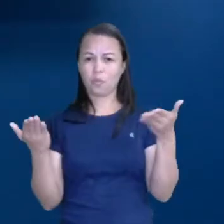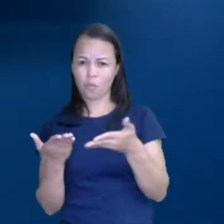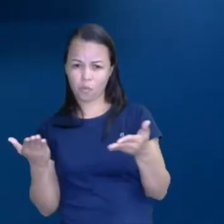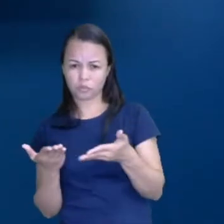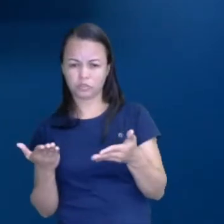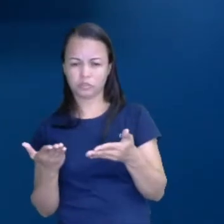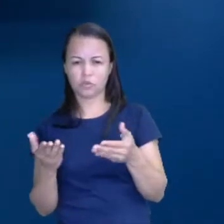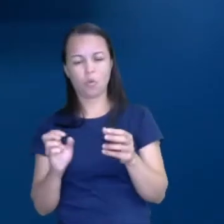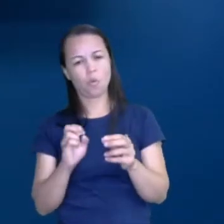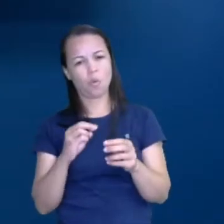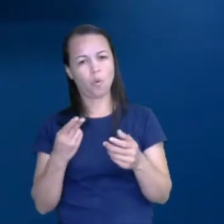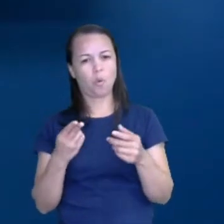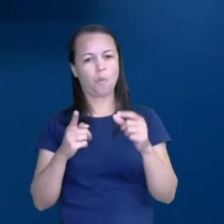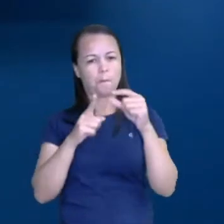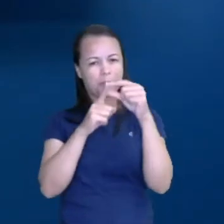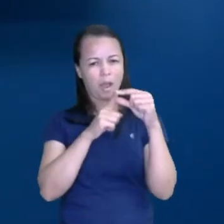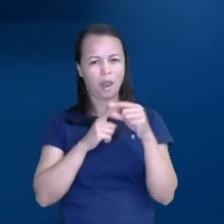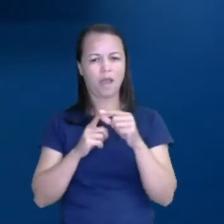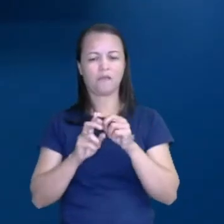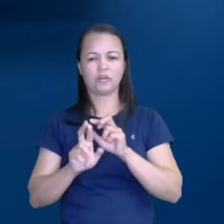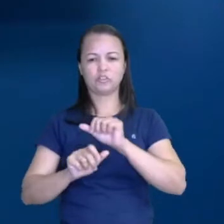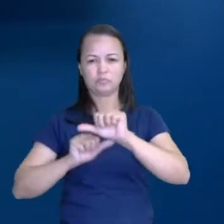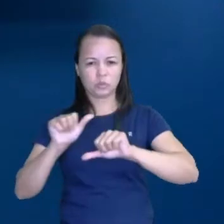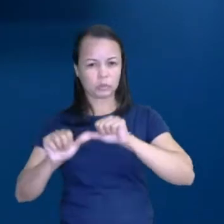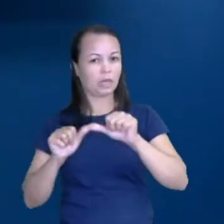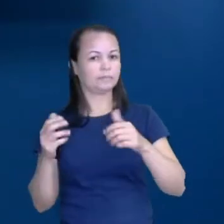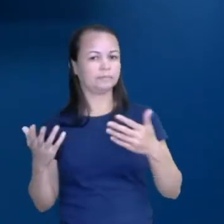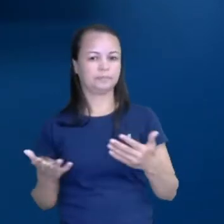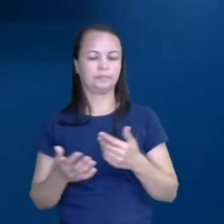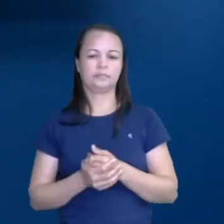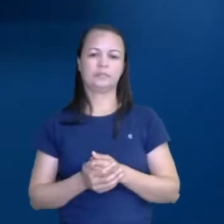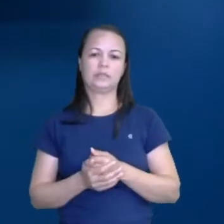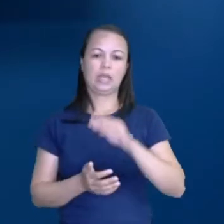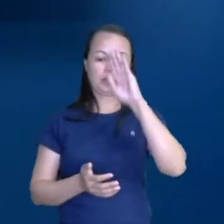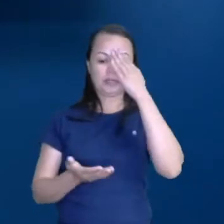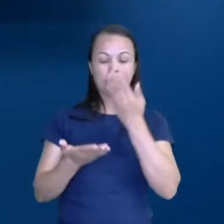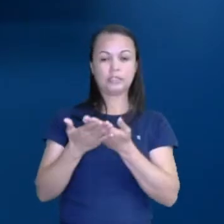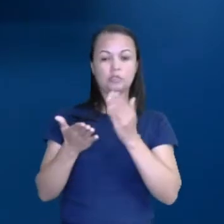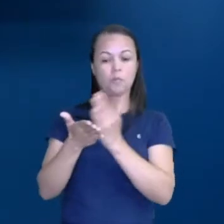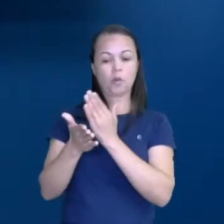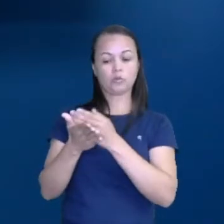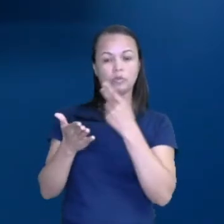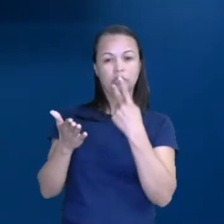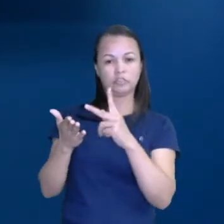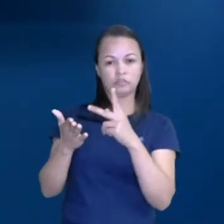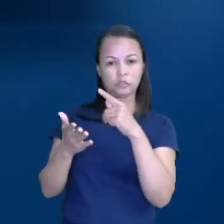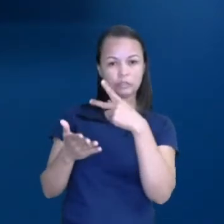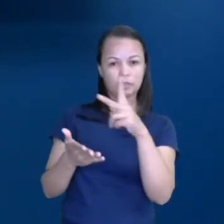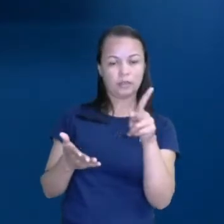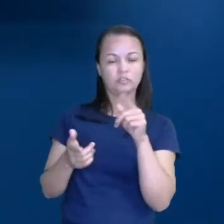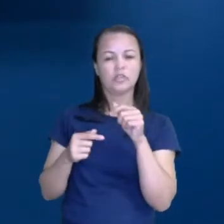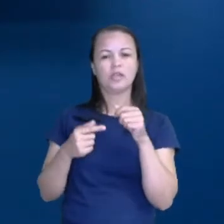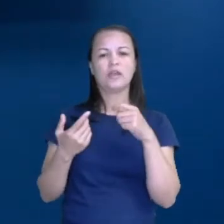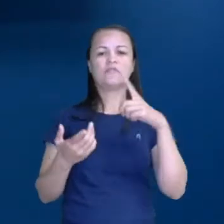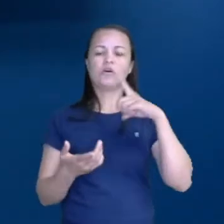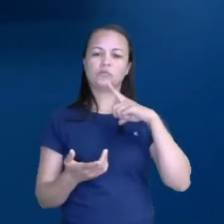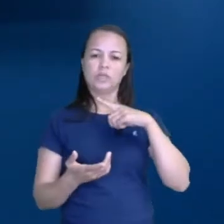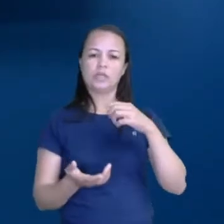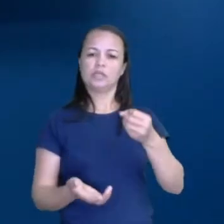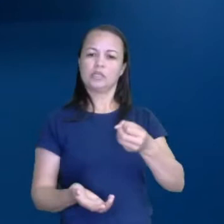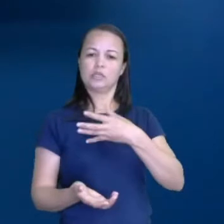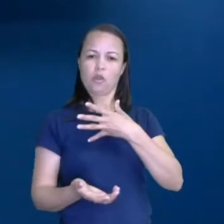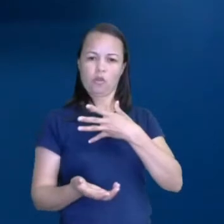palavras mudaram? Acredito que no livro de português de vocês, se vocês olharem na capa, vai ter lá, nova